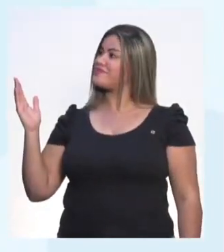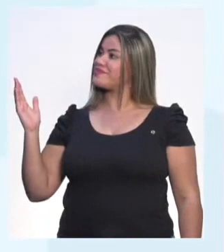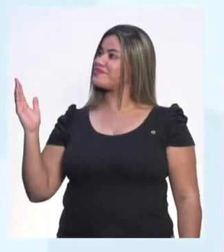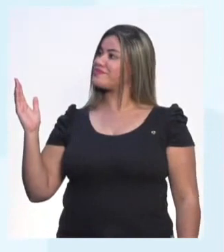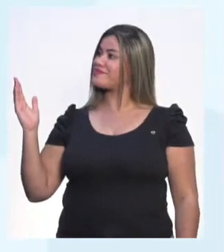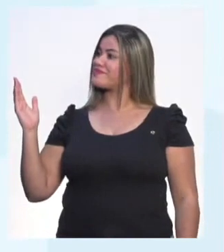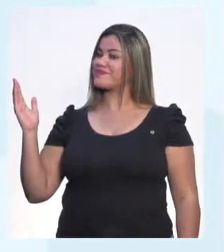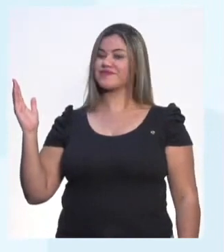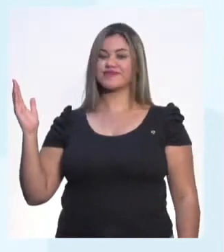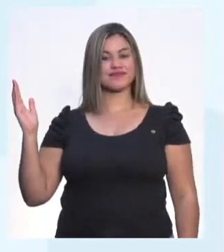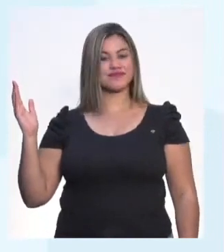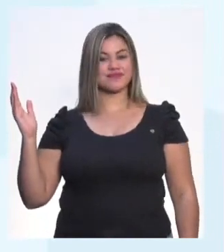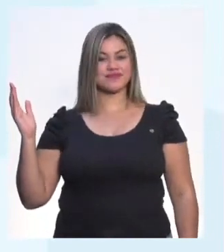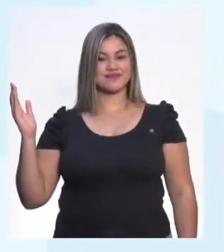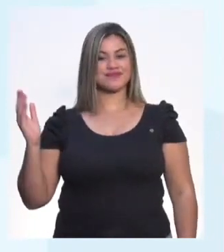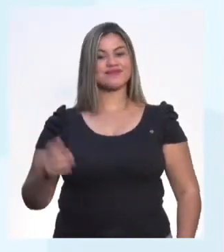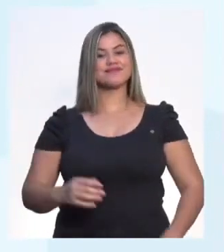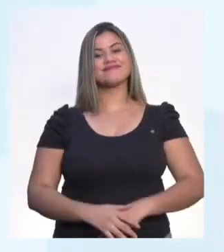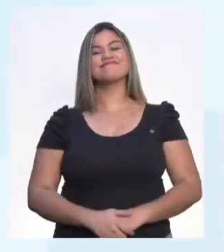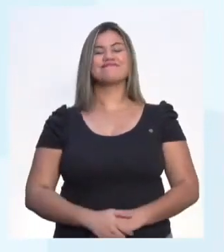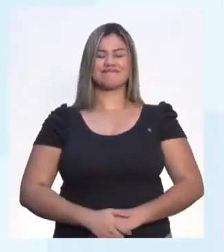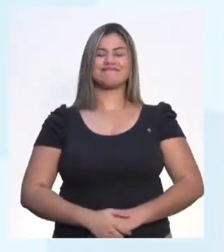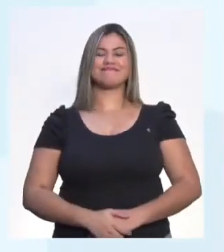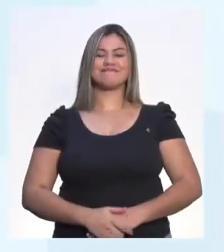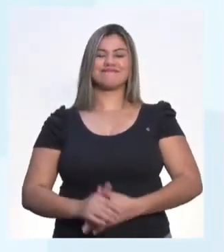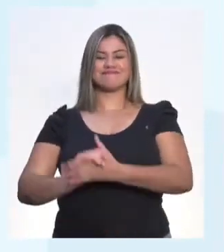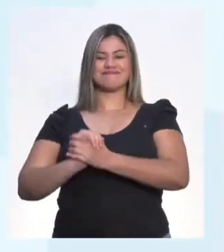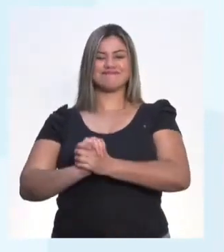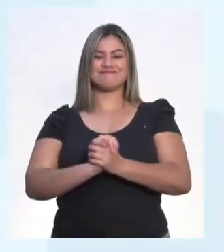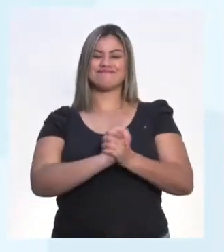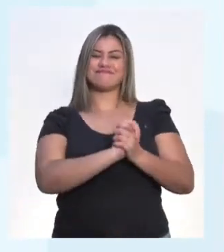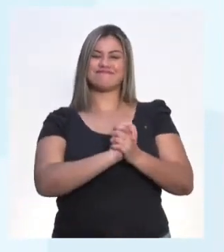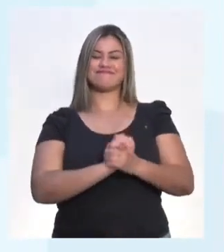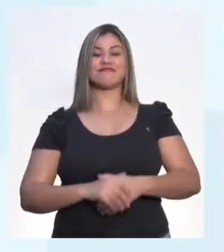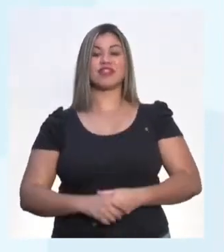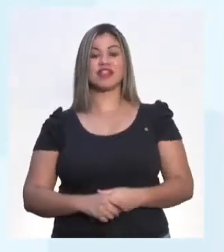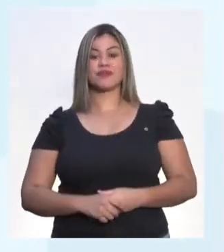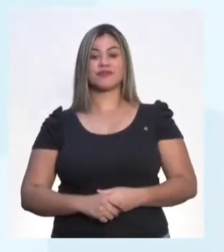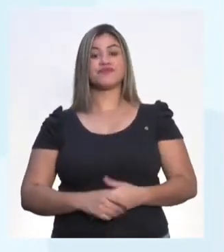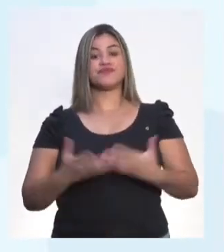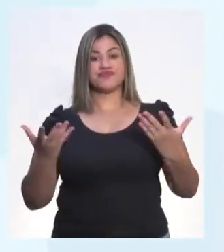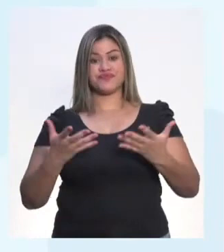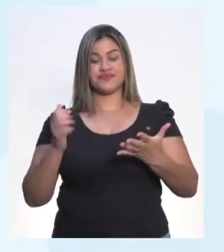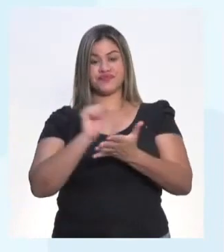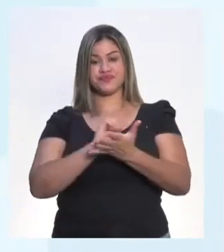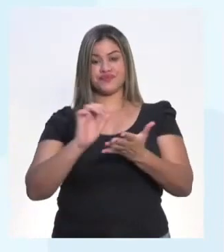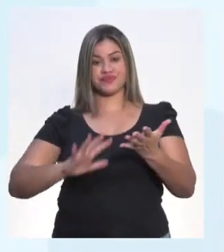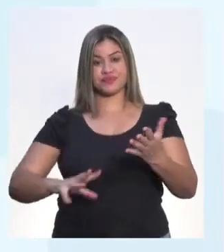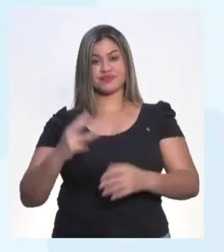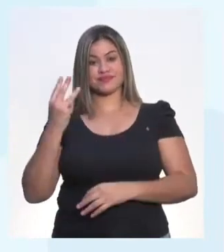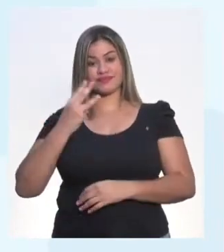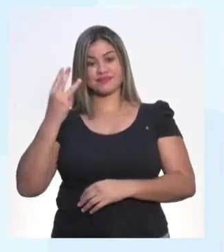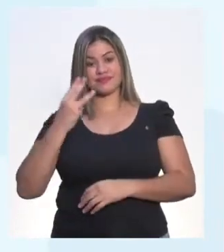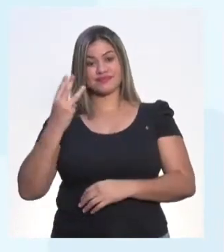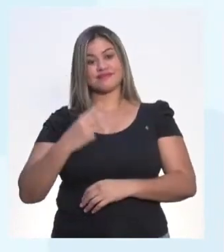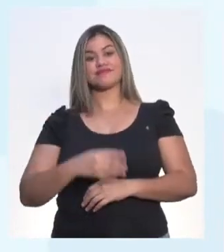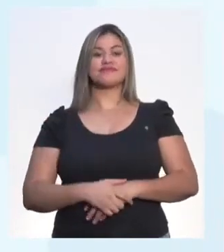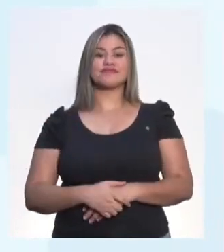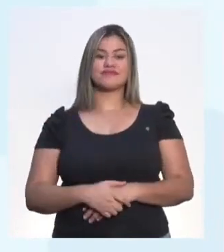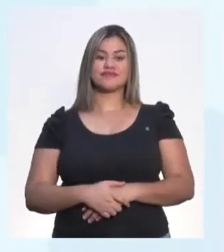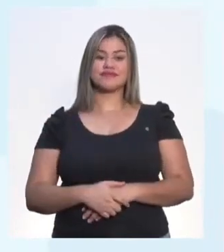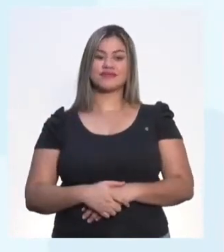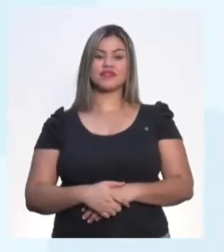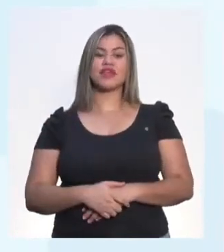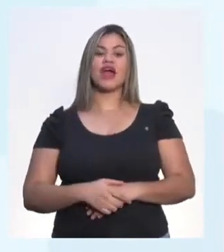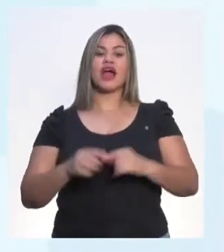Isso. Muito bem. Então, vamos lá. A atividade 3.